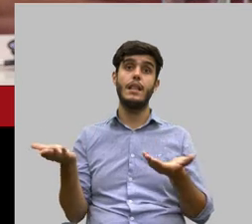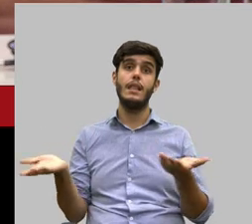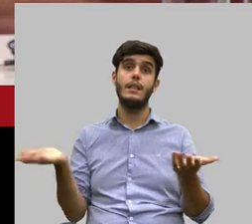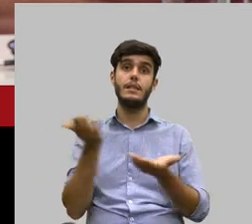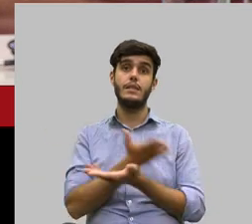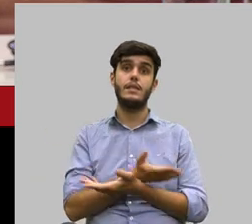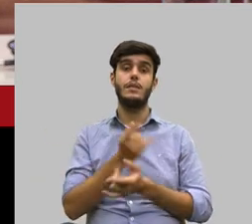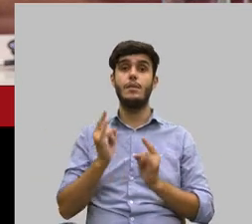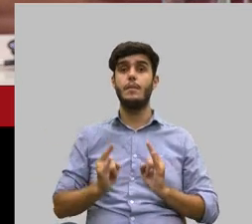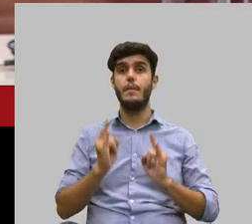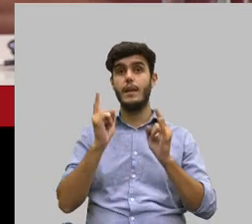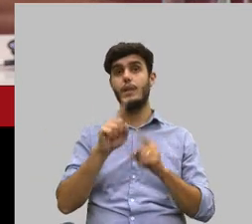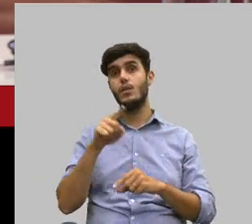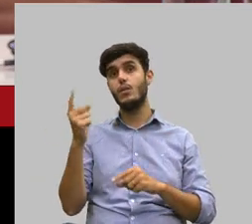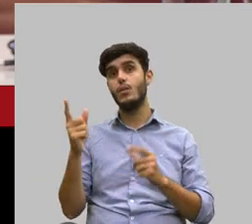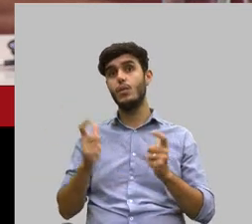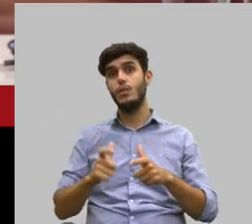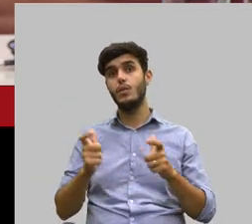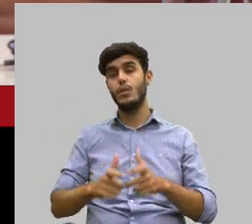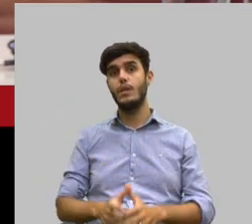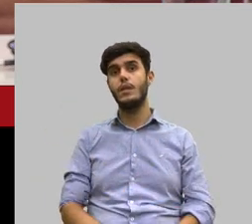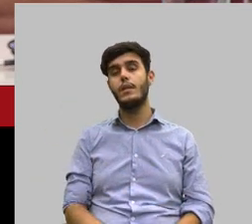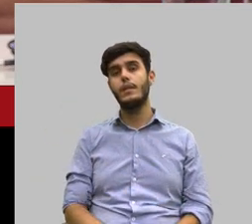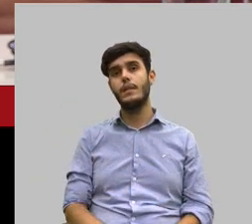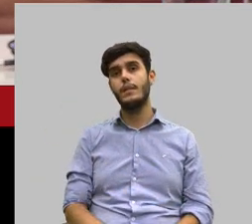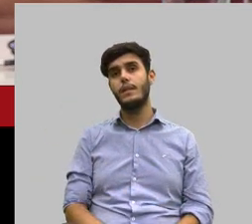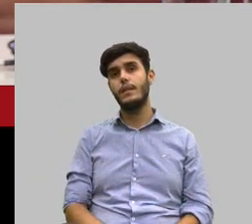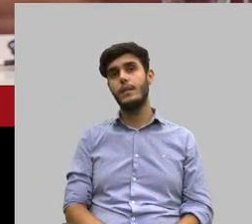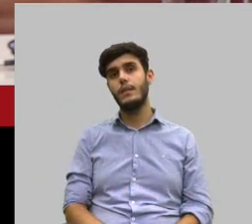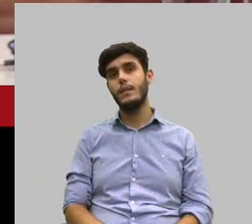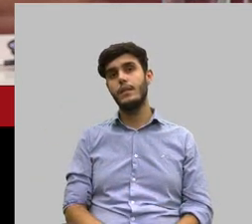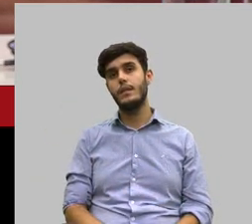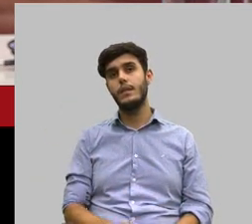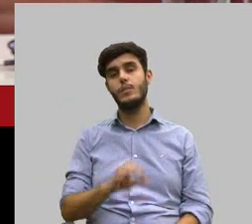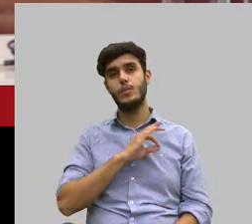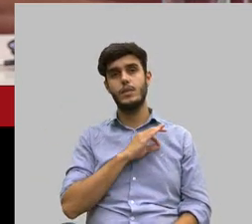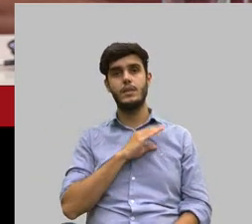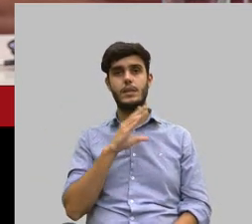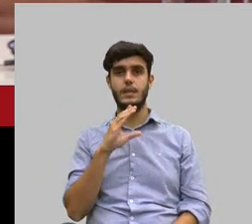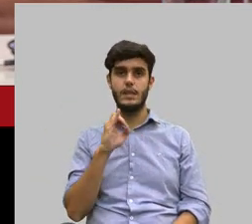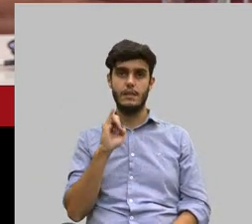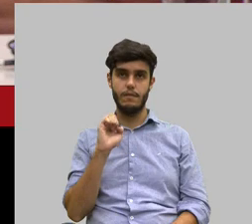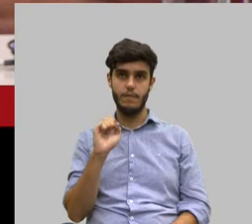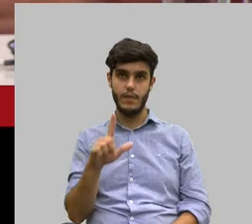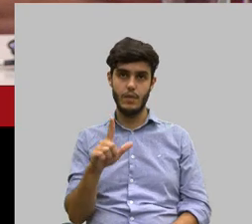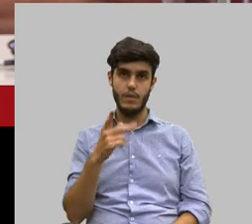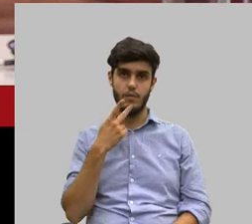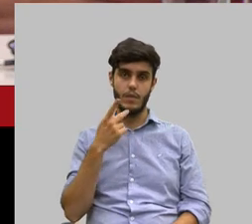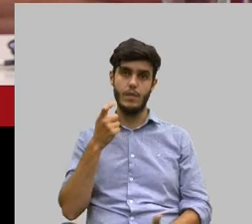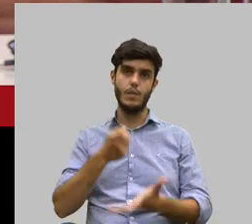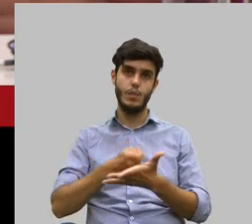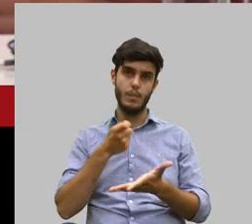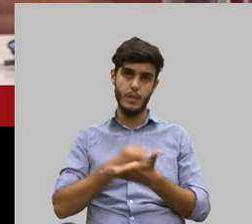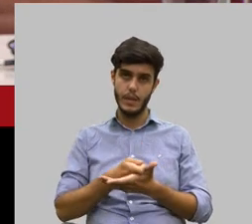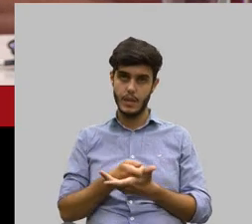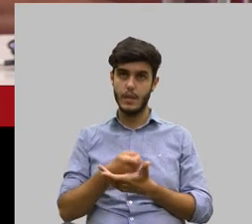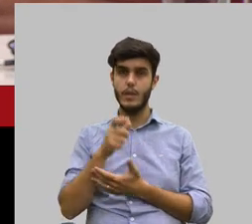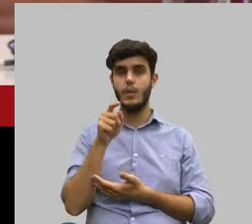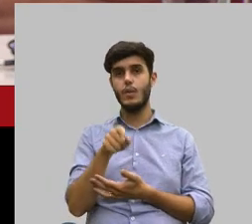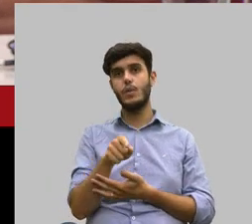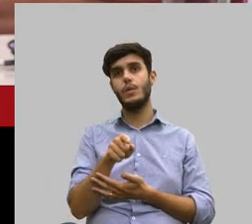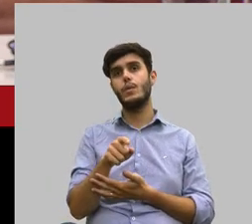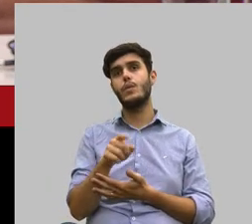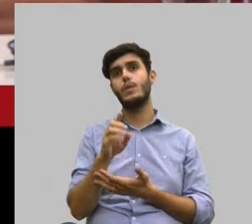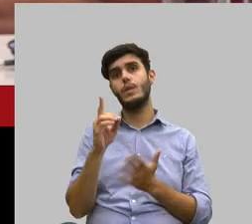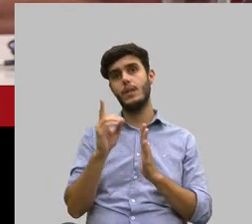prédios e ficarem longe de casa a polícia civil ela está cumprindo o